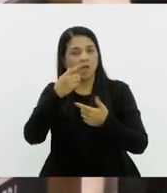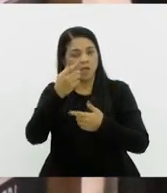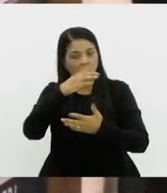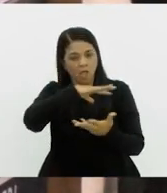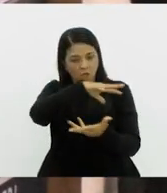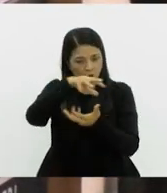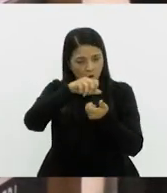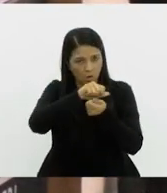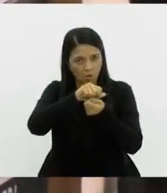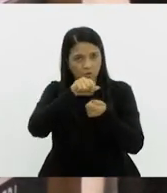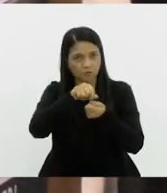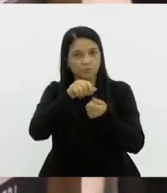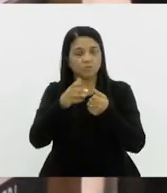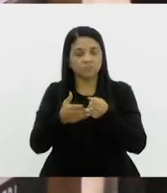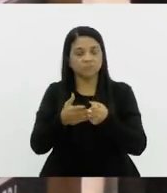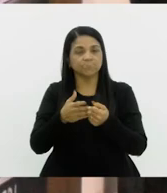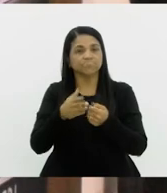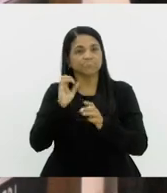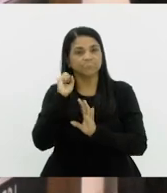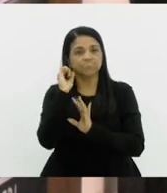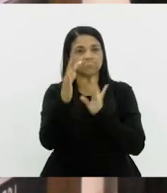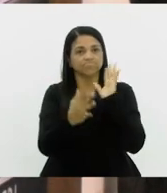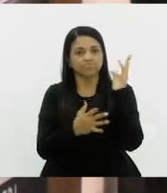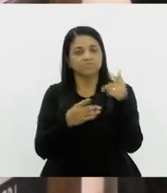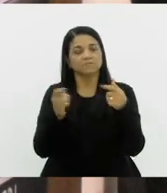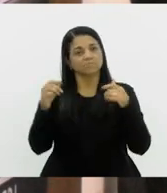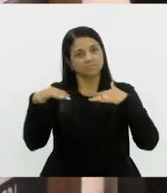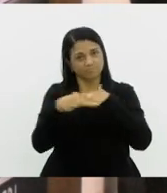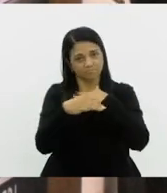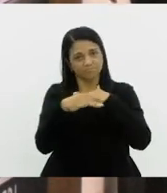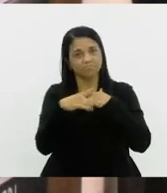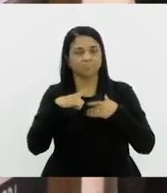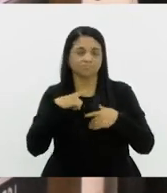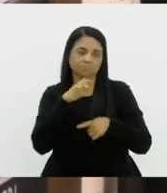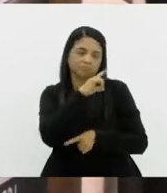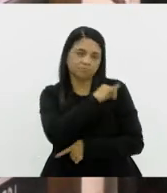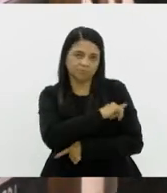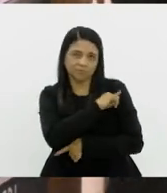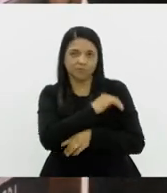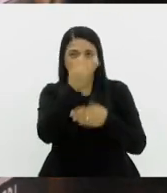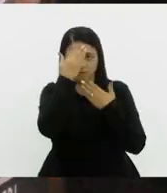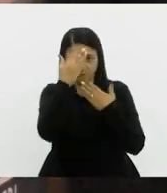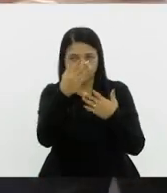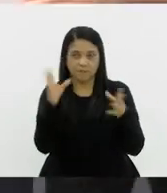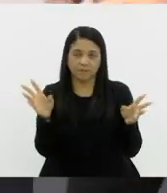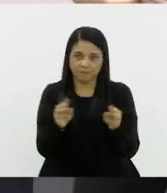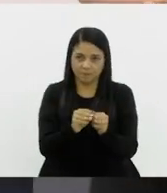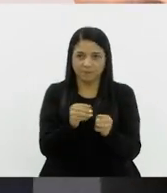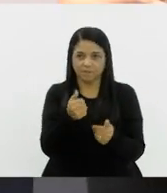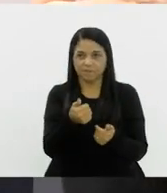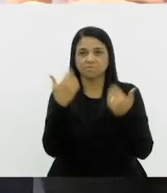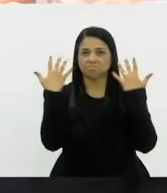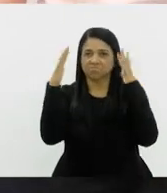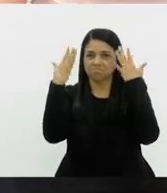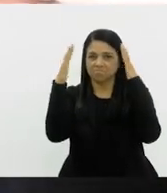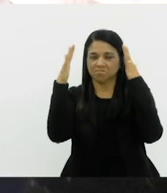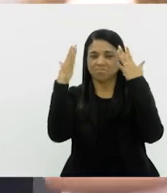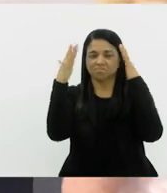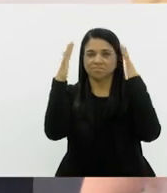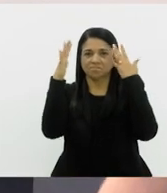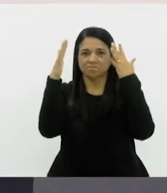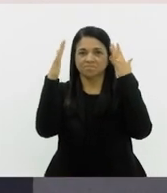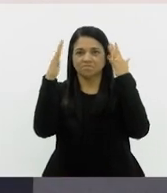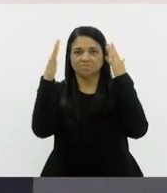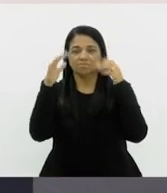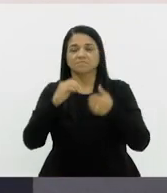o potencial de sustentabilidade que a nossa cidade tem. Então, obrigada por esse momento. Muito obrigado, senhora